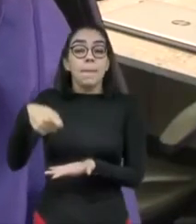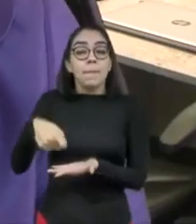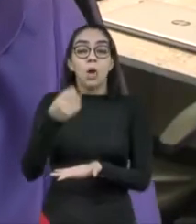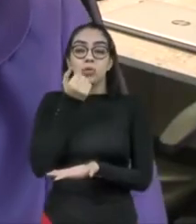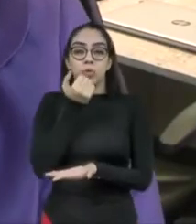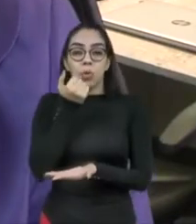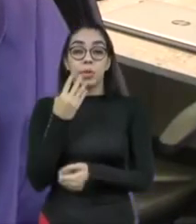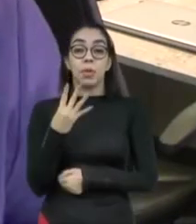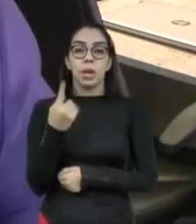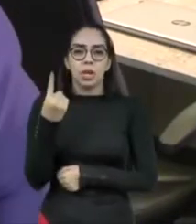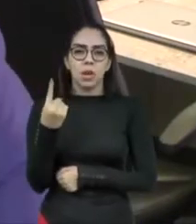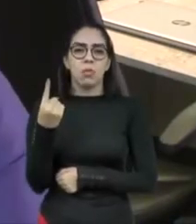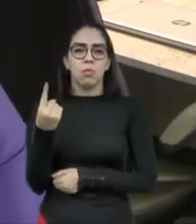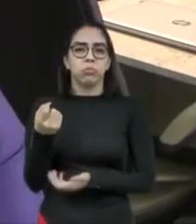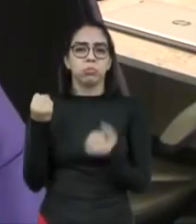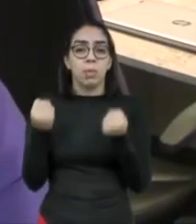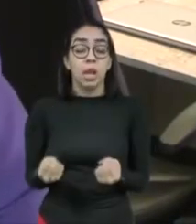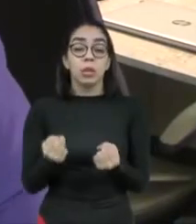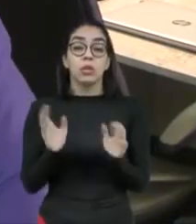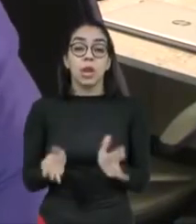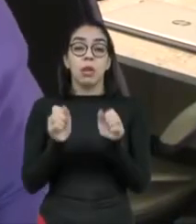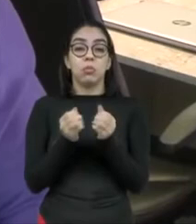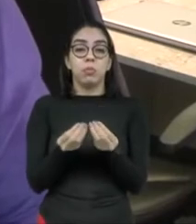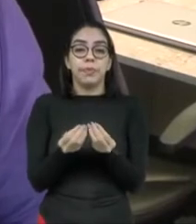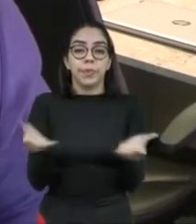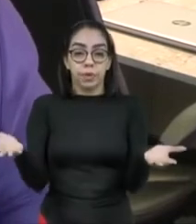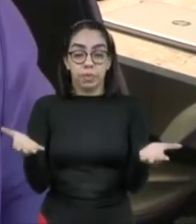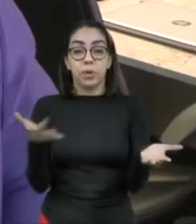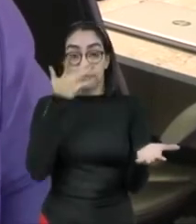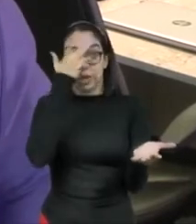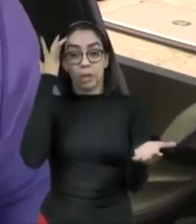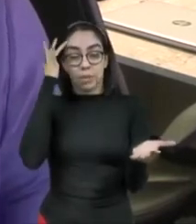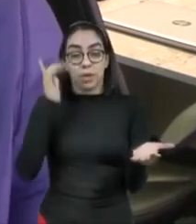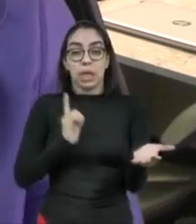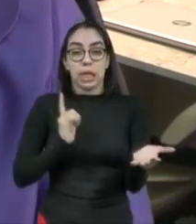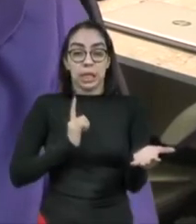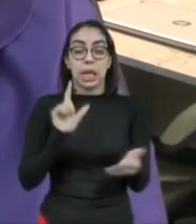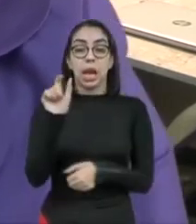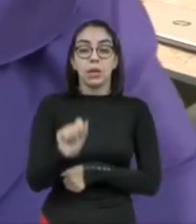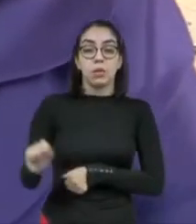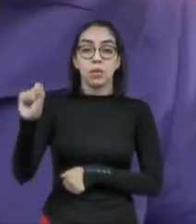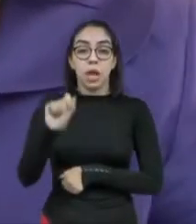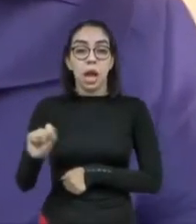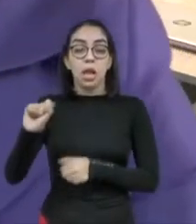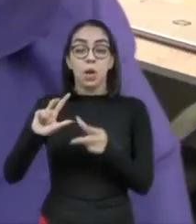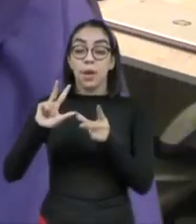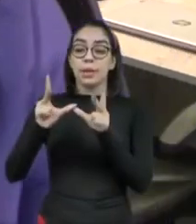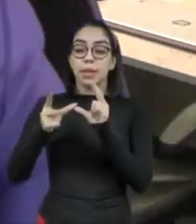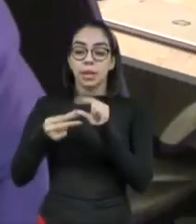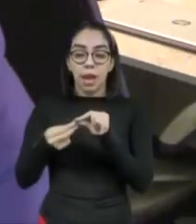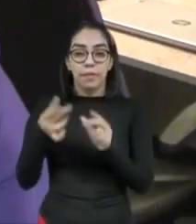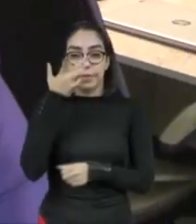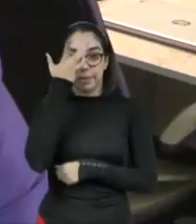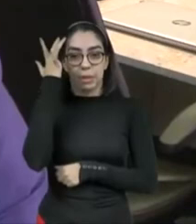alimento que vão ser distribuídas para associações de catadores de lixo, que foi a nossa